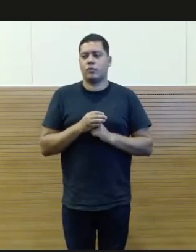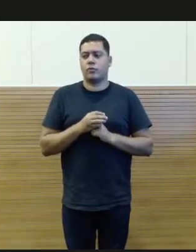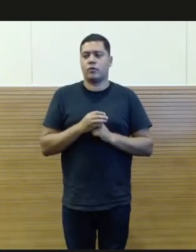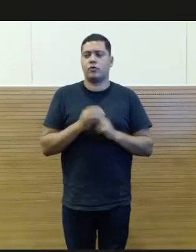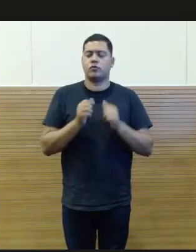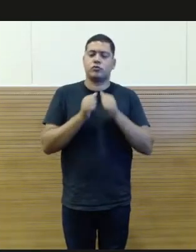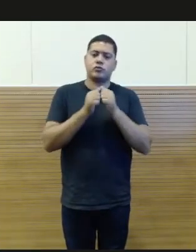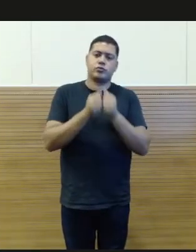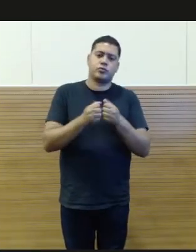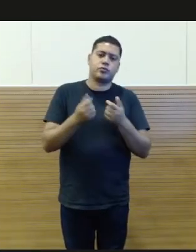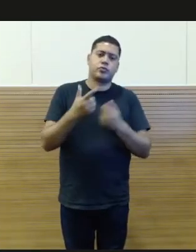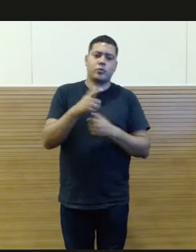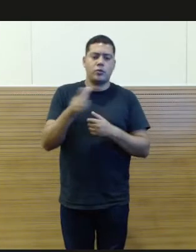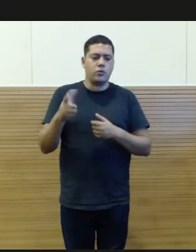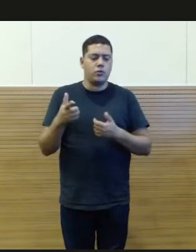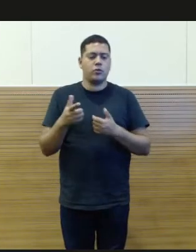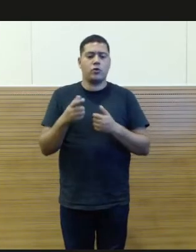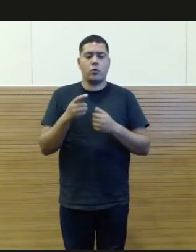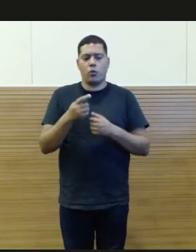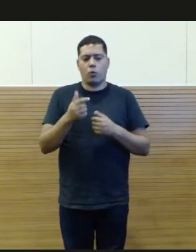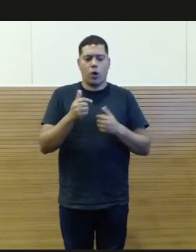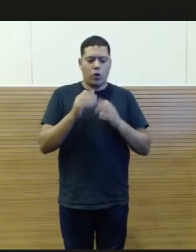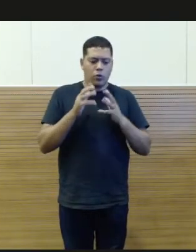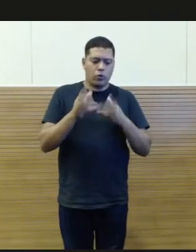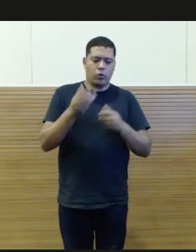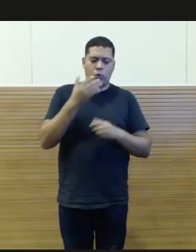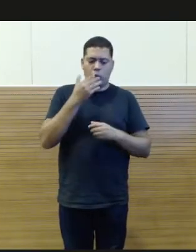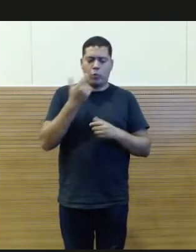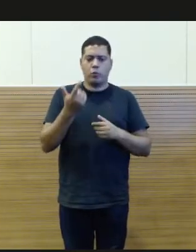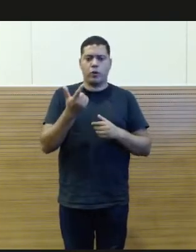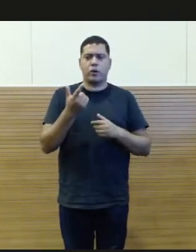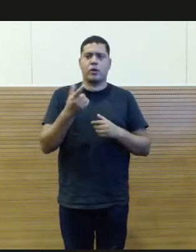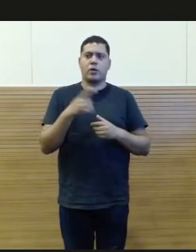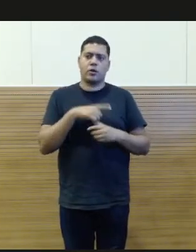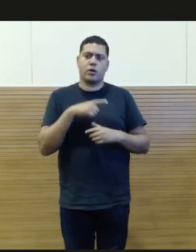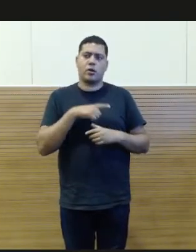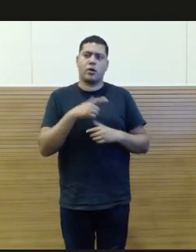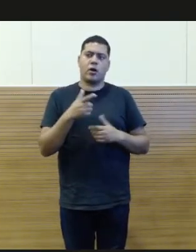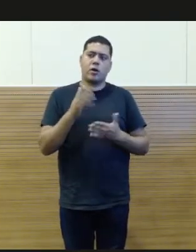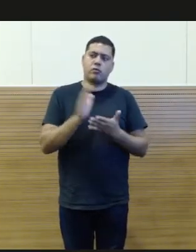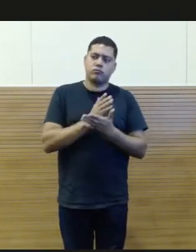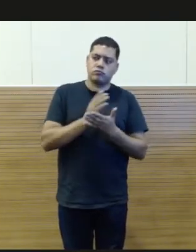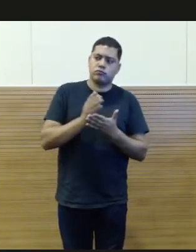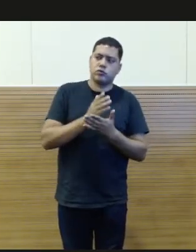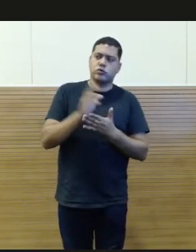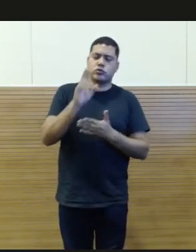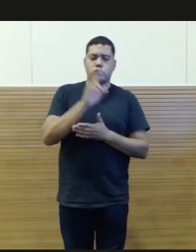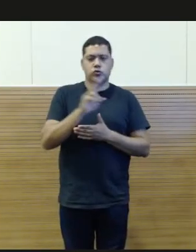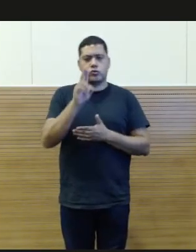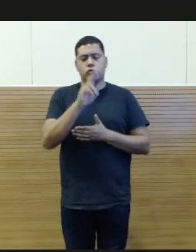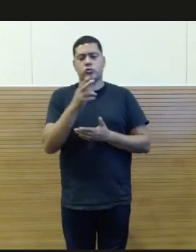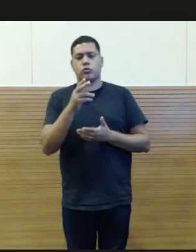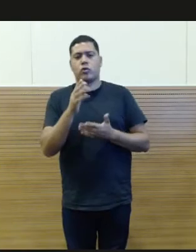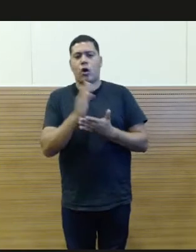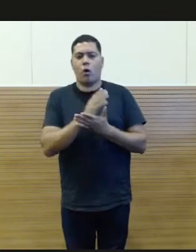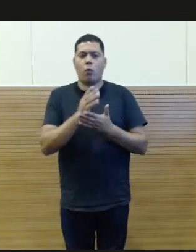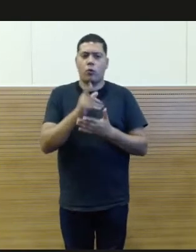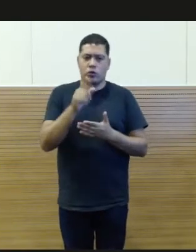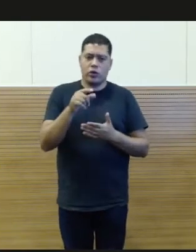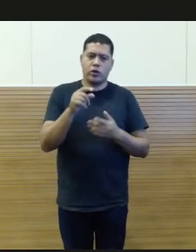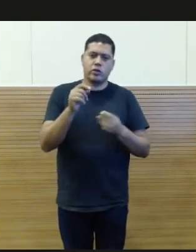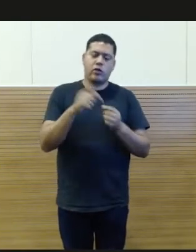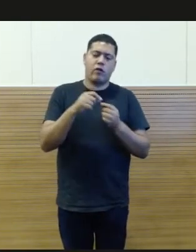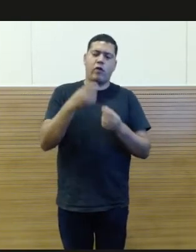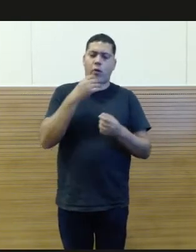junto com ingredientes culinários. Quase toda comida é processada de alguma forma antes de ser consumida. A maioria desses processos